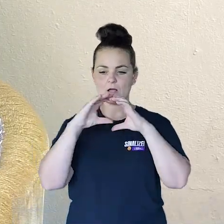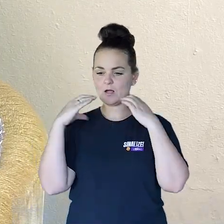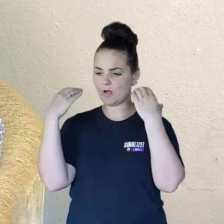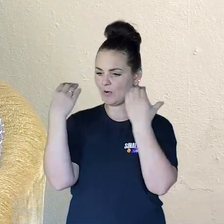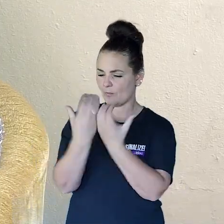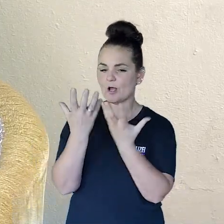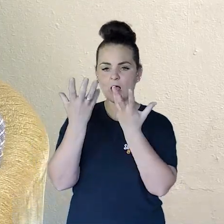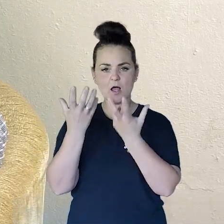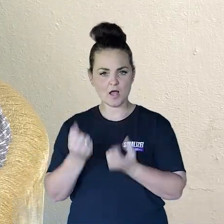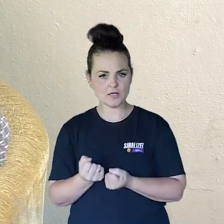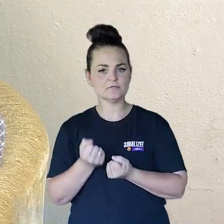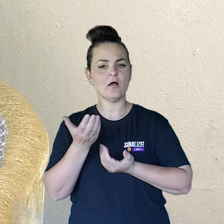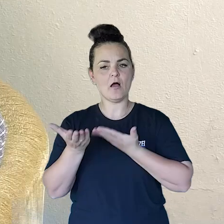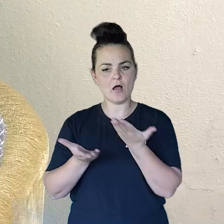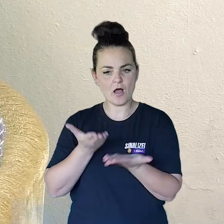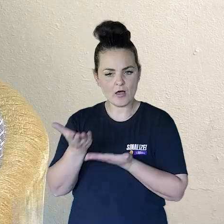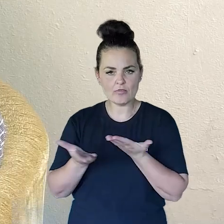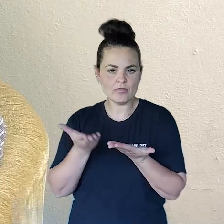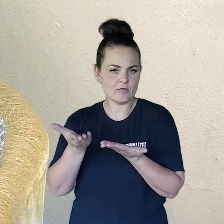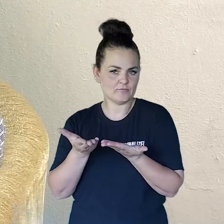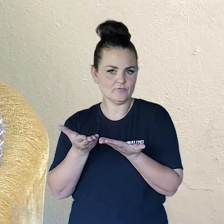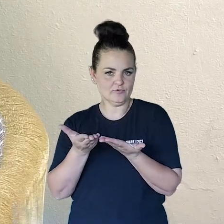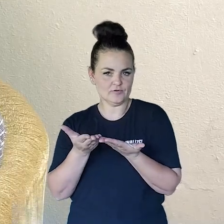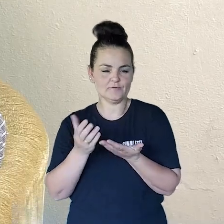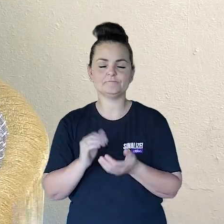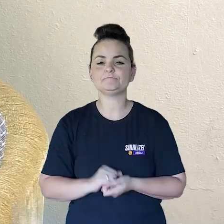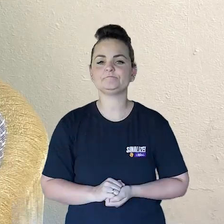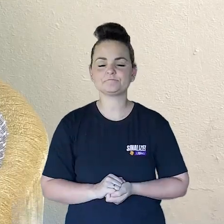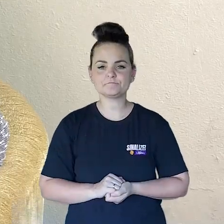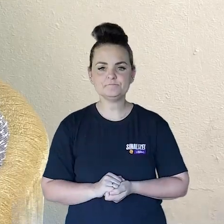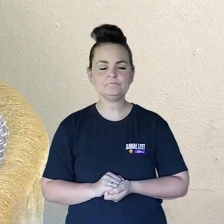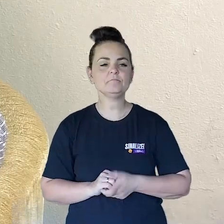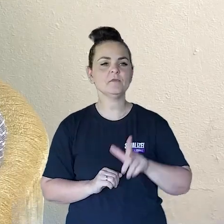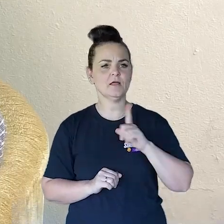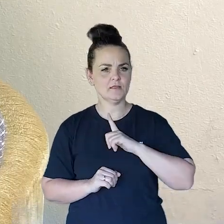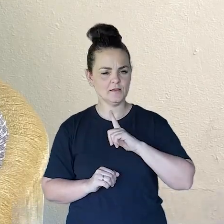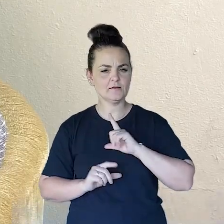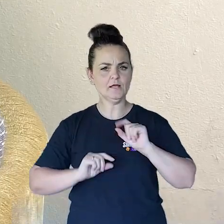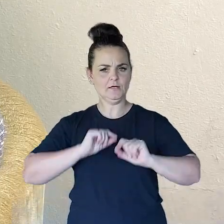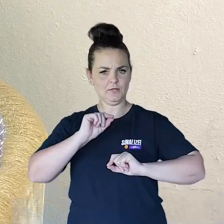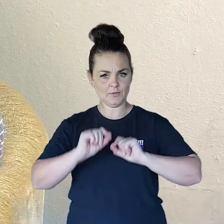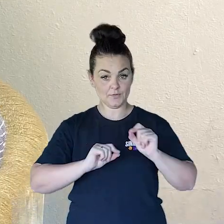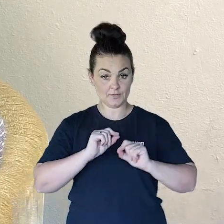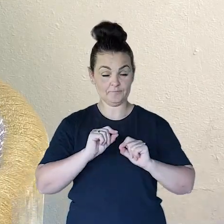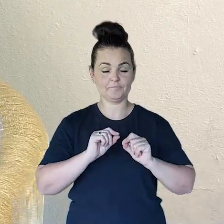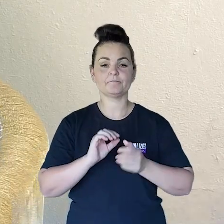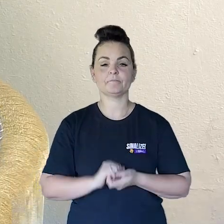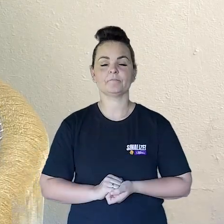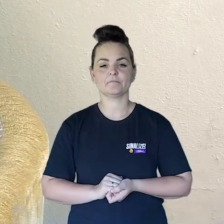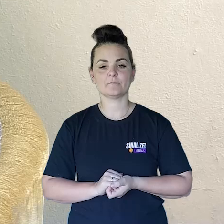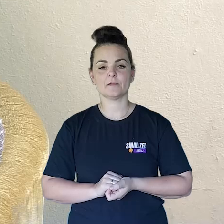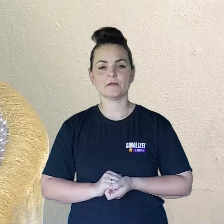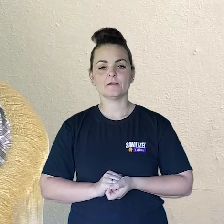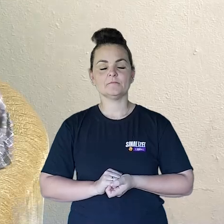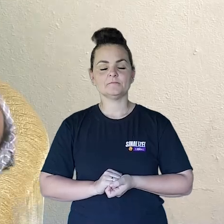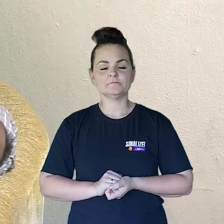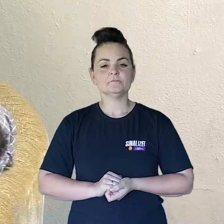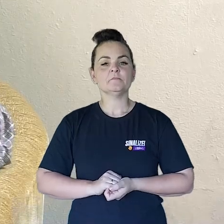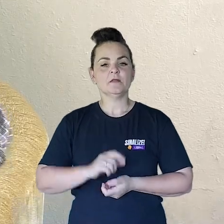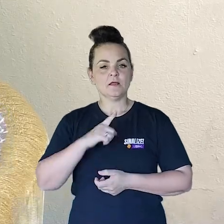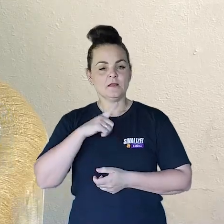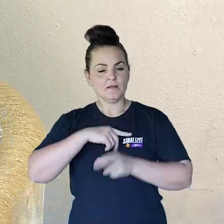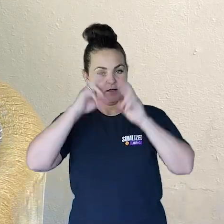atendida. Os meios, a gente precisa sempre ter um respeito, uma prudência ao